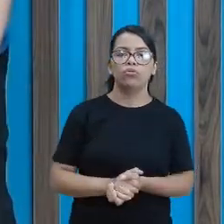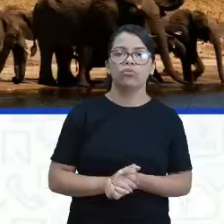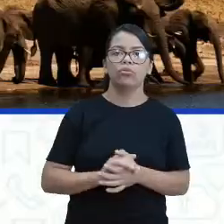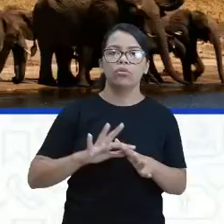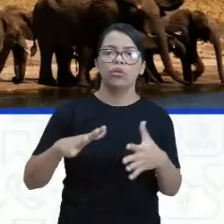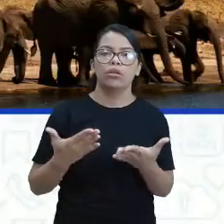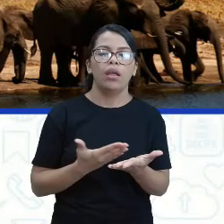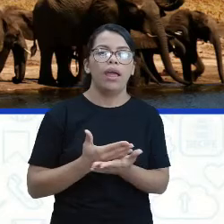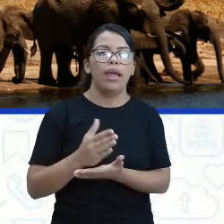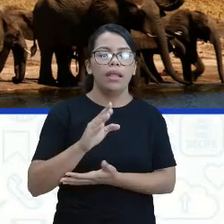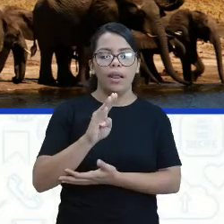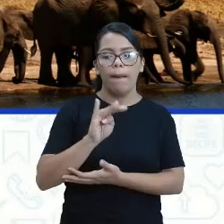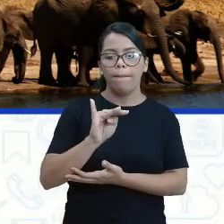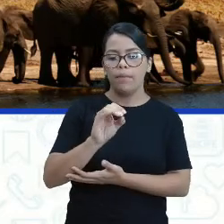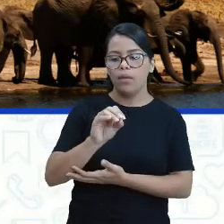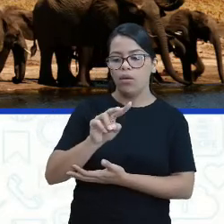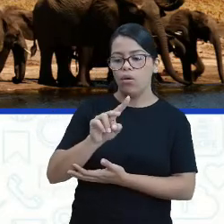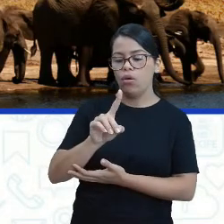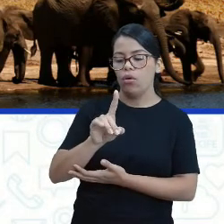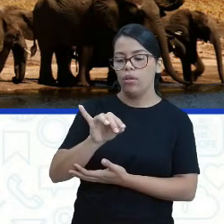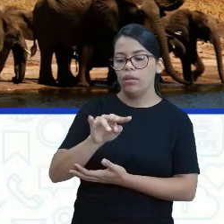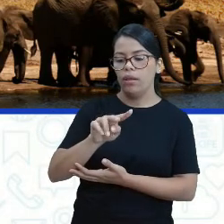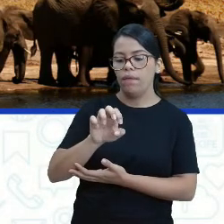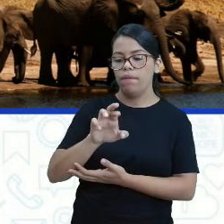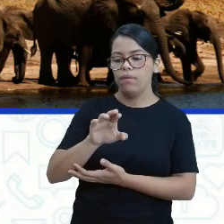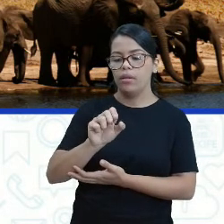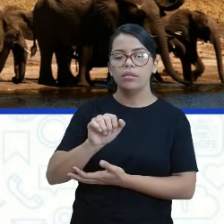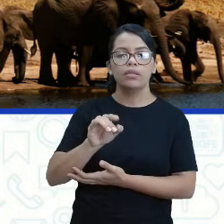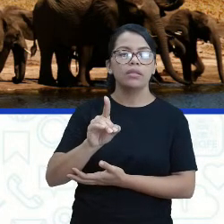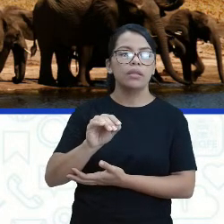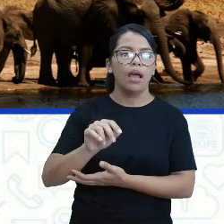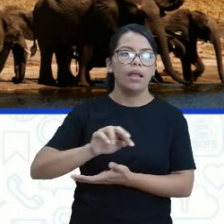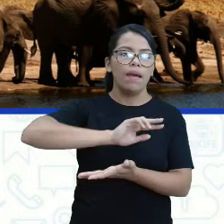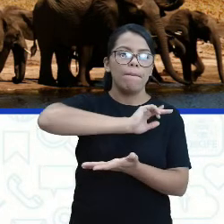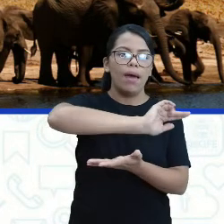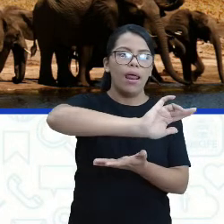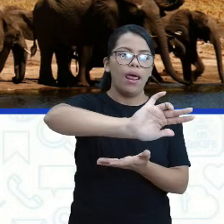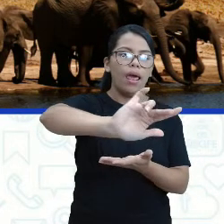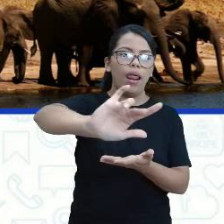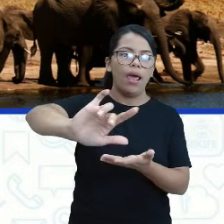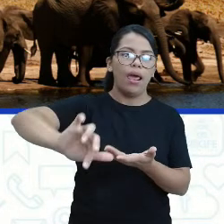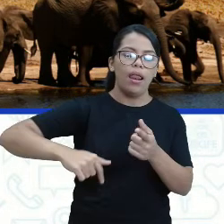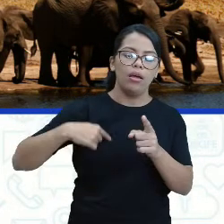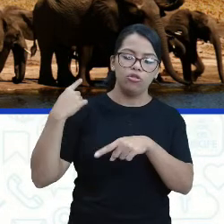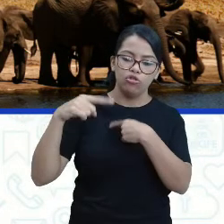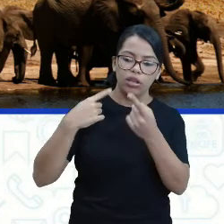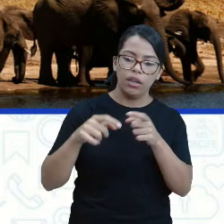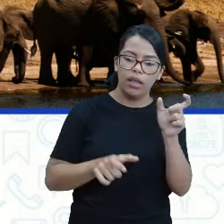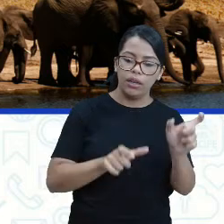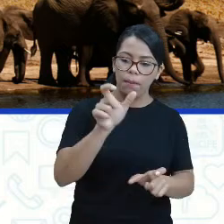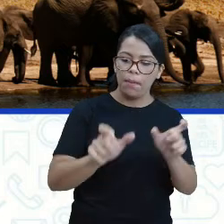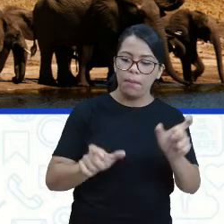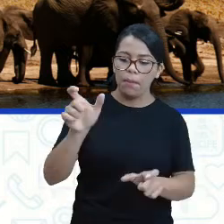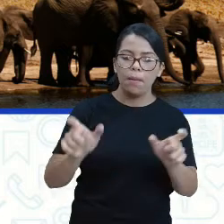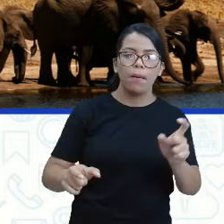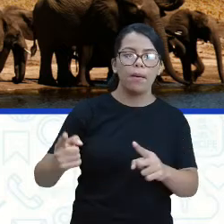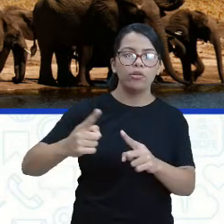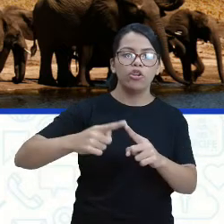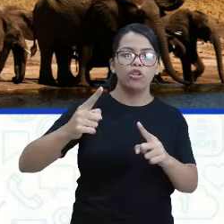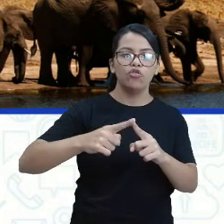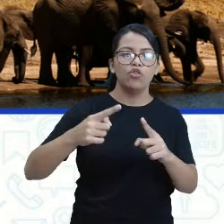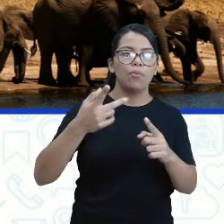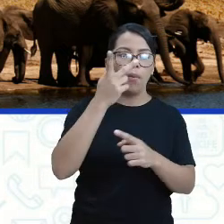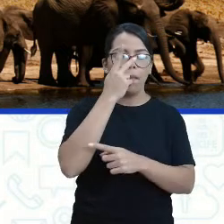entra a biodiversidade, que a biodiversidade é isso aí, ó, a variabilidade genética entre indivíduos de uma mesma espécie,